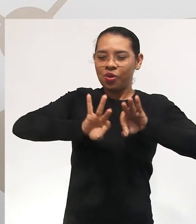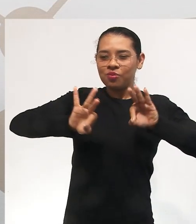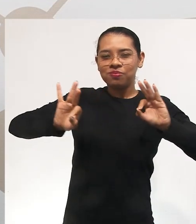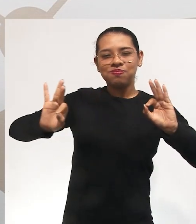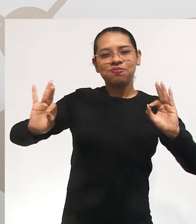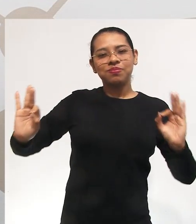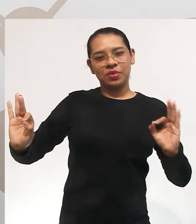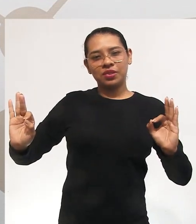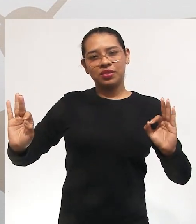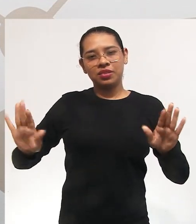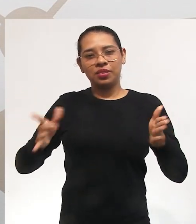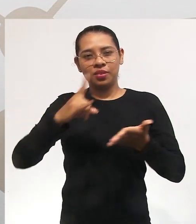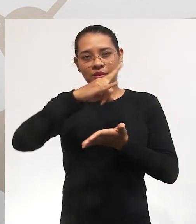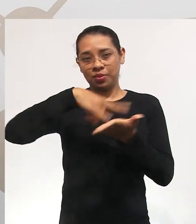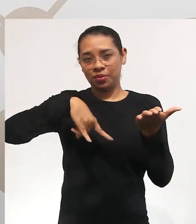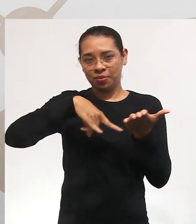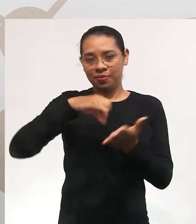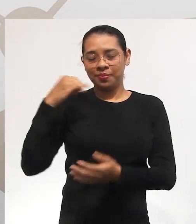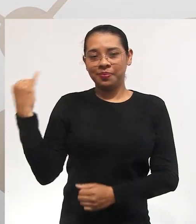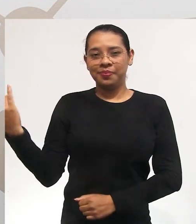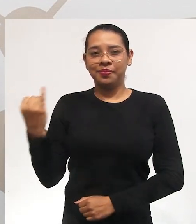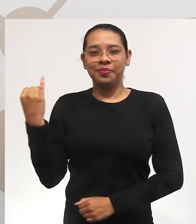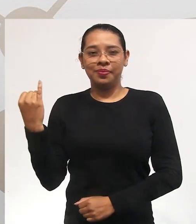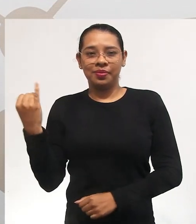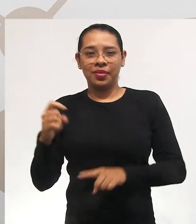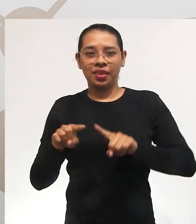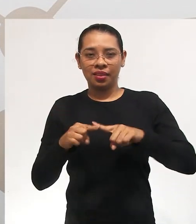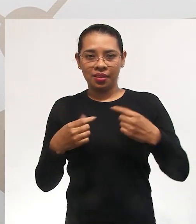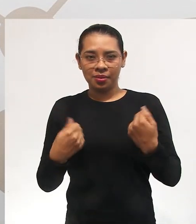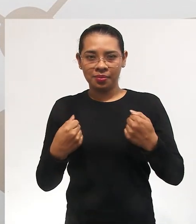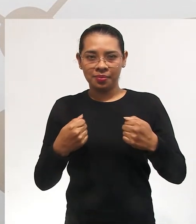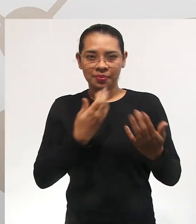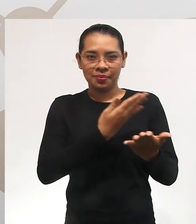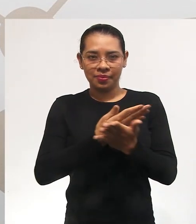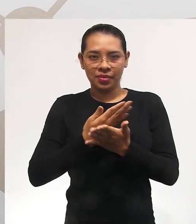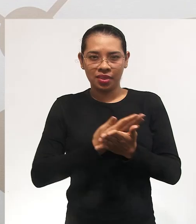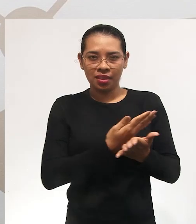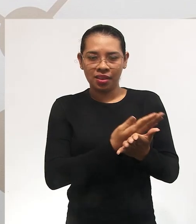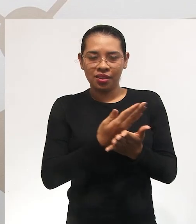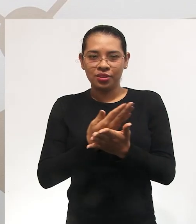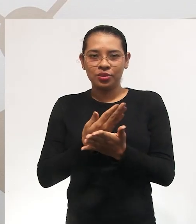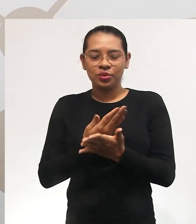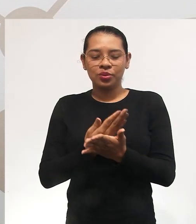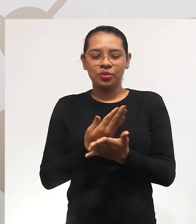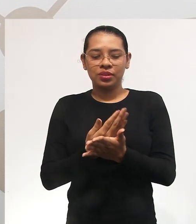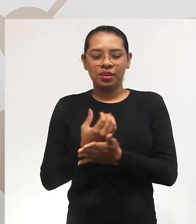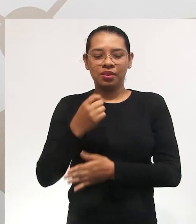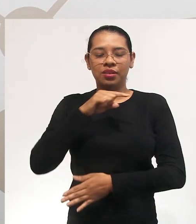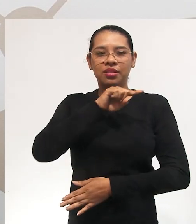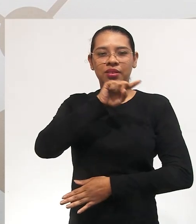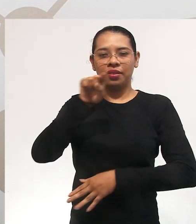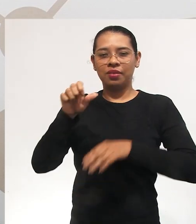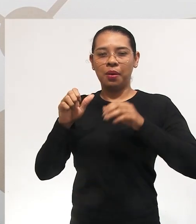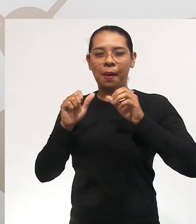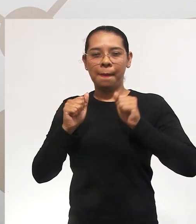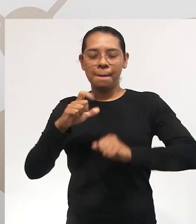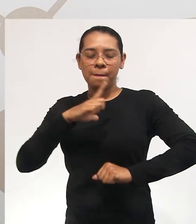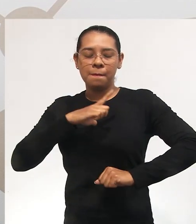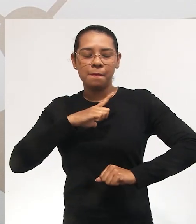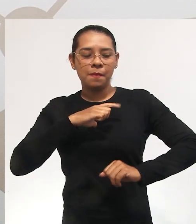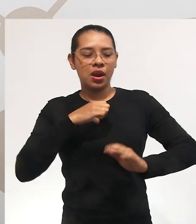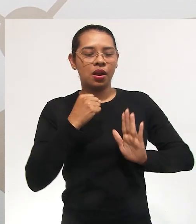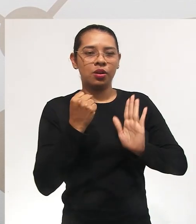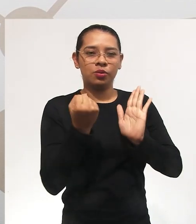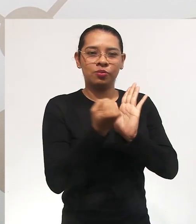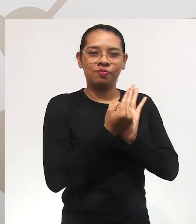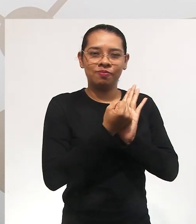estava muito distante daquele outro. Então, é um documento muito interessante, mas ele precisa ser estudado. Precisa ser estudado para que